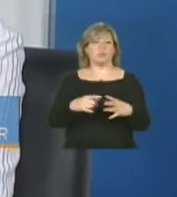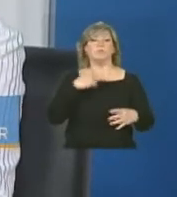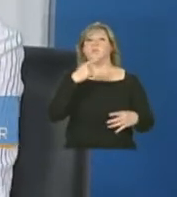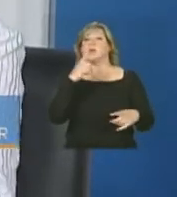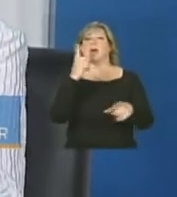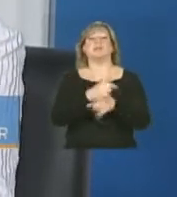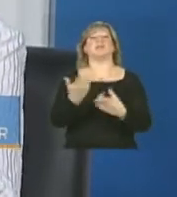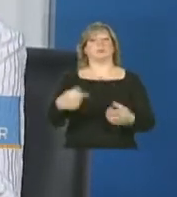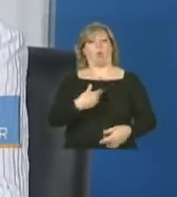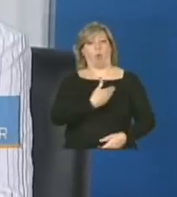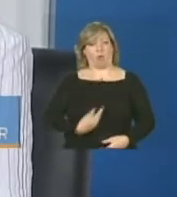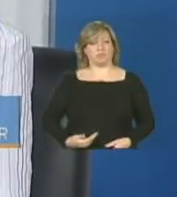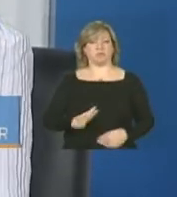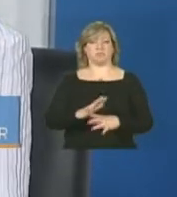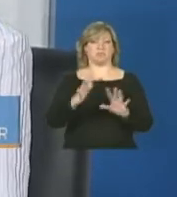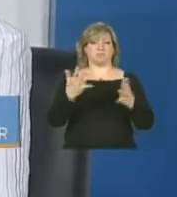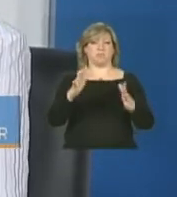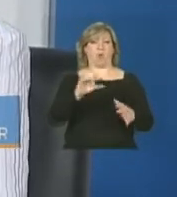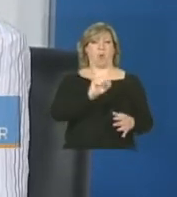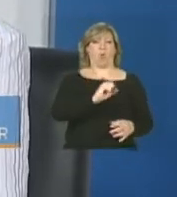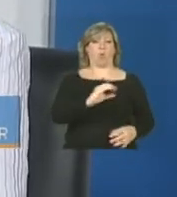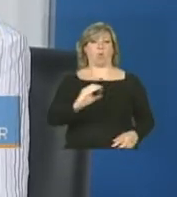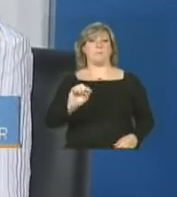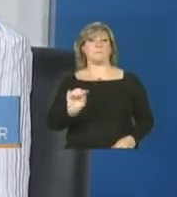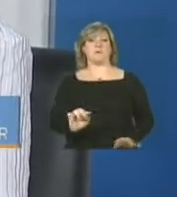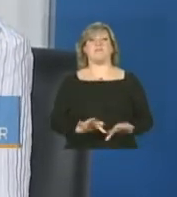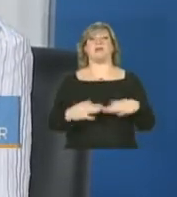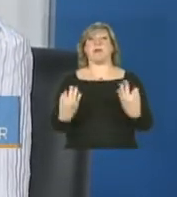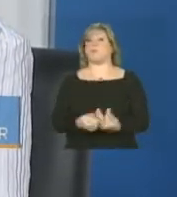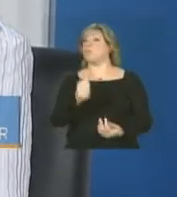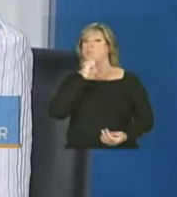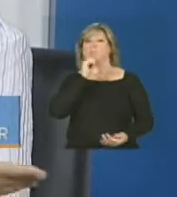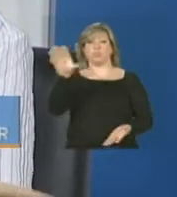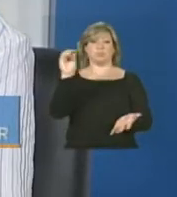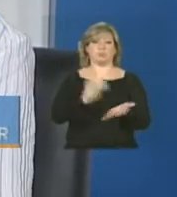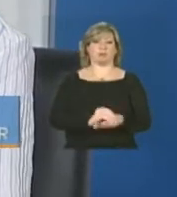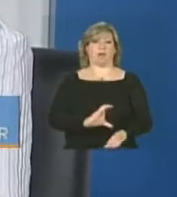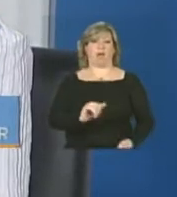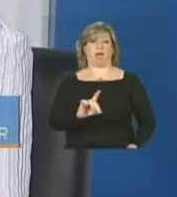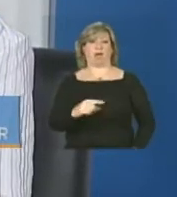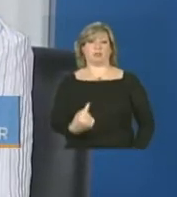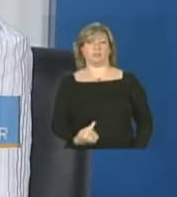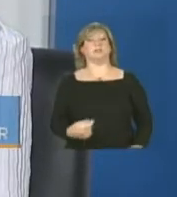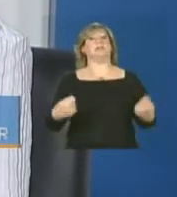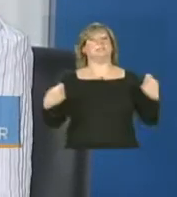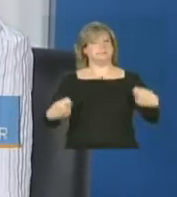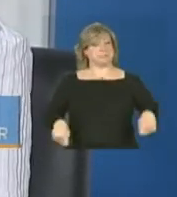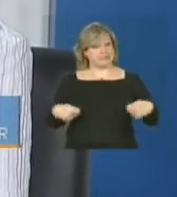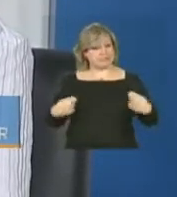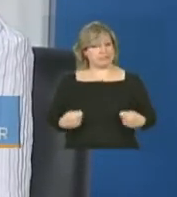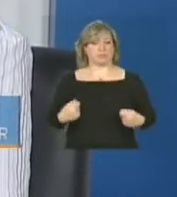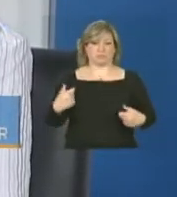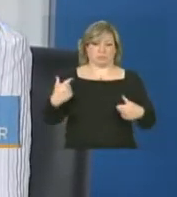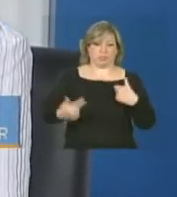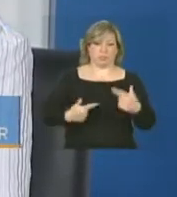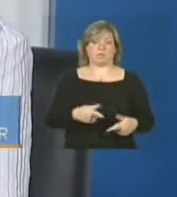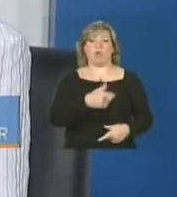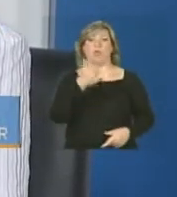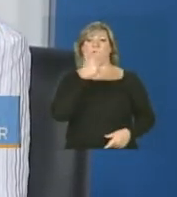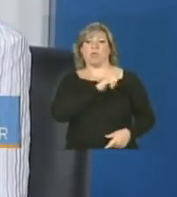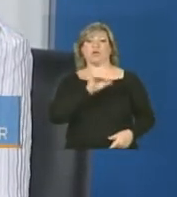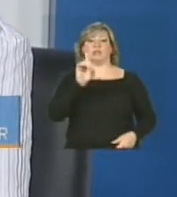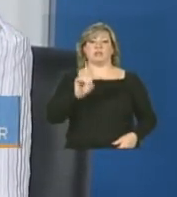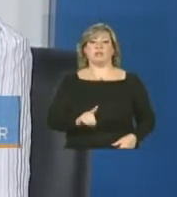alcançar. Né? O governo estima que são 800 mil famílias que ainda não estão cadastradas e que carecem de um conjunto de acesso a direitos básicos,